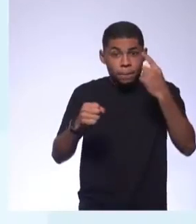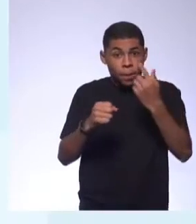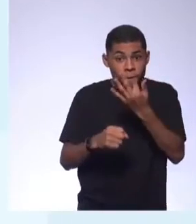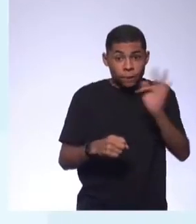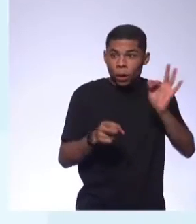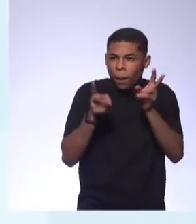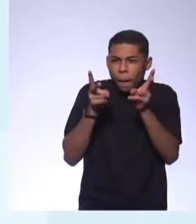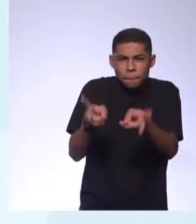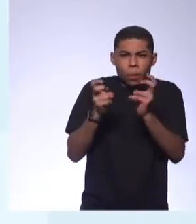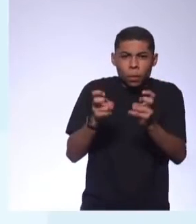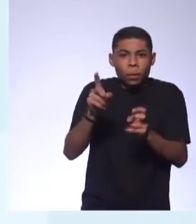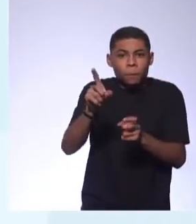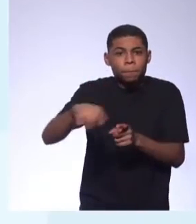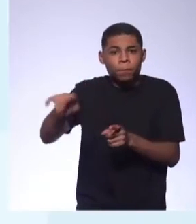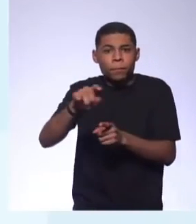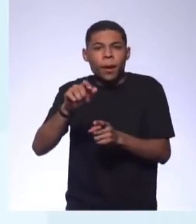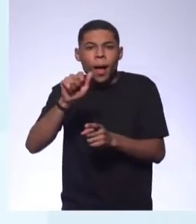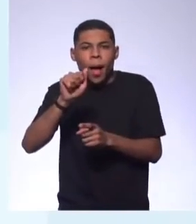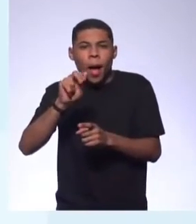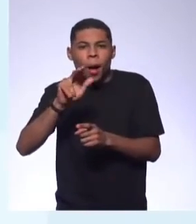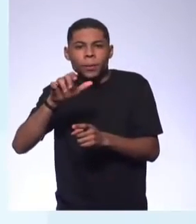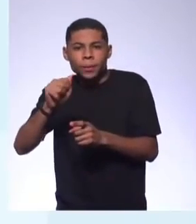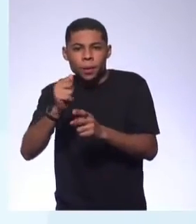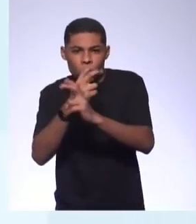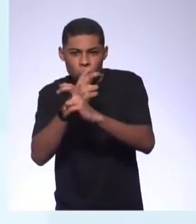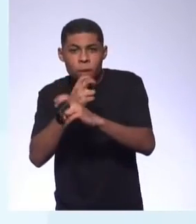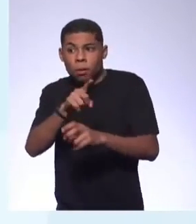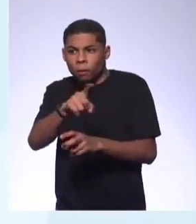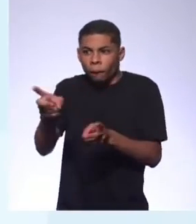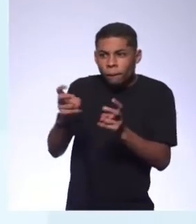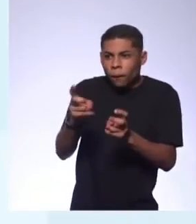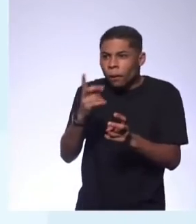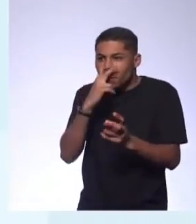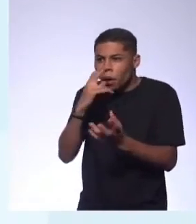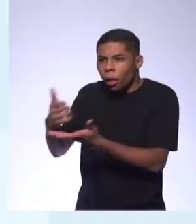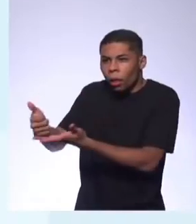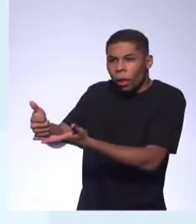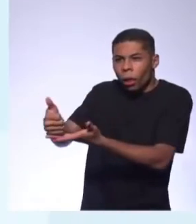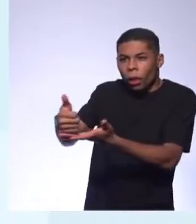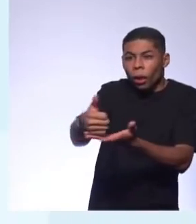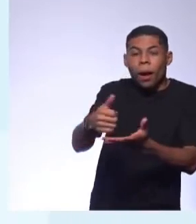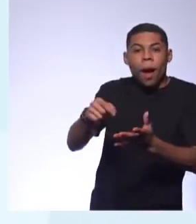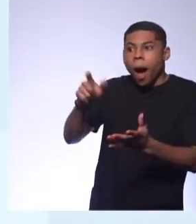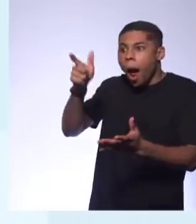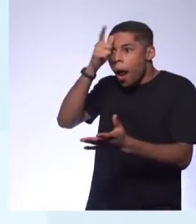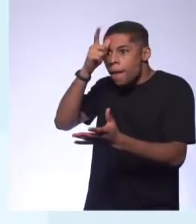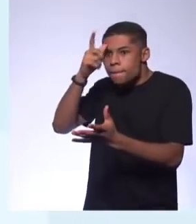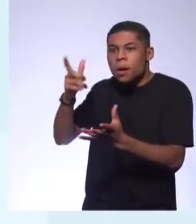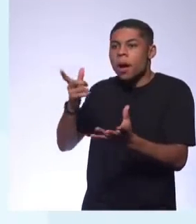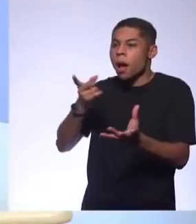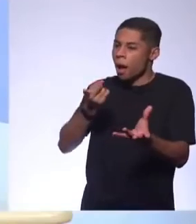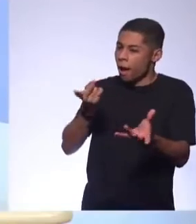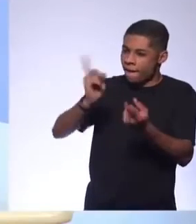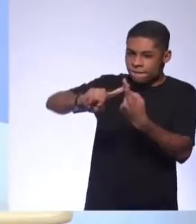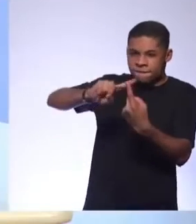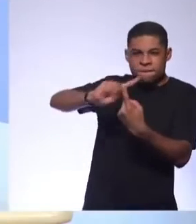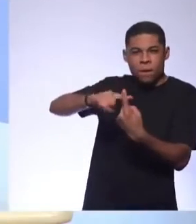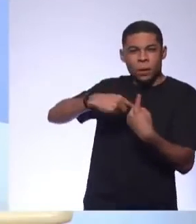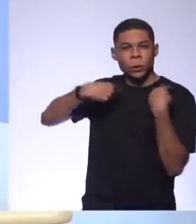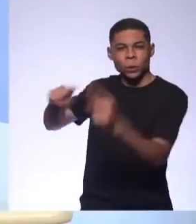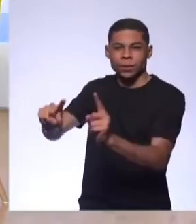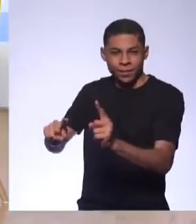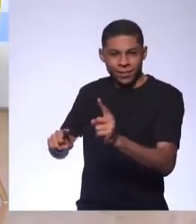que a Áustria-Hungria está arrastando o Império Alemão para a guerra, é a hora da revanche, professora